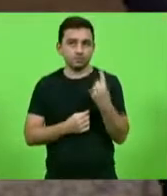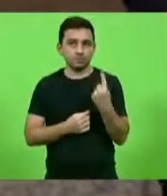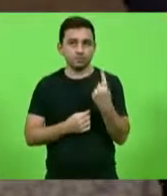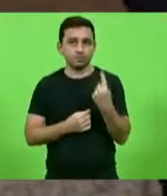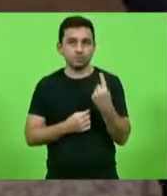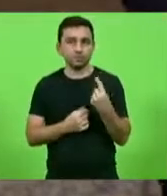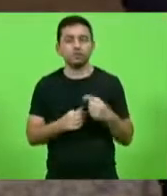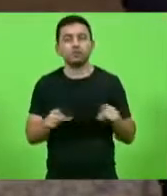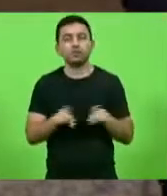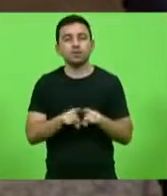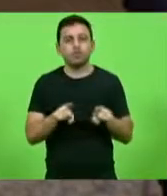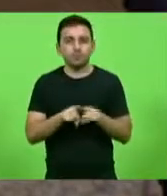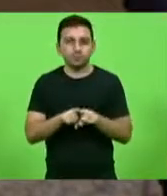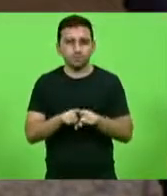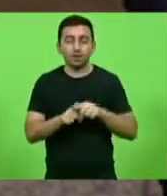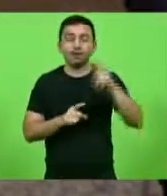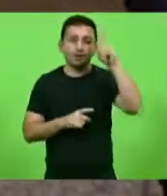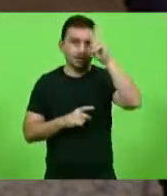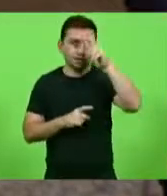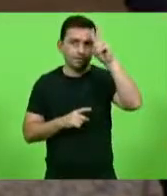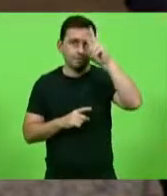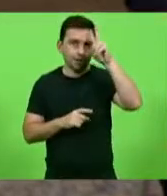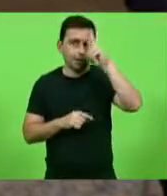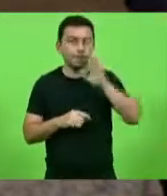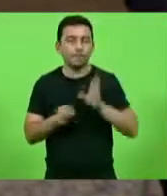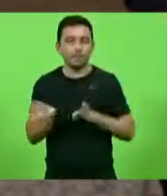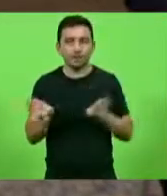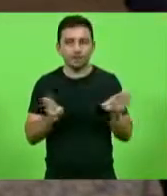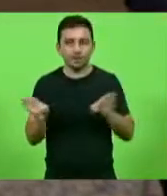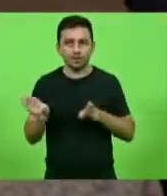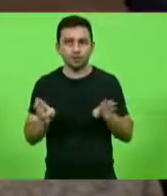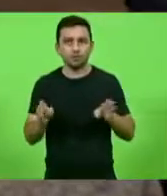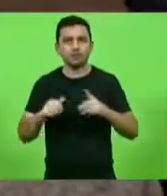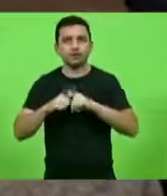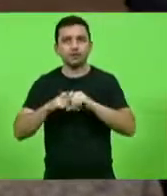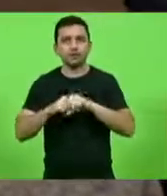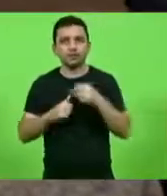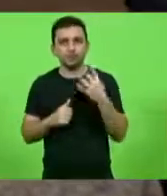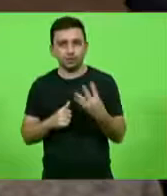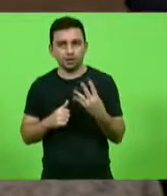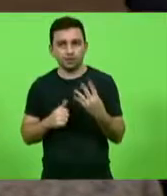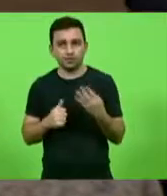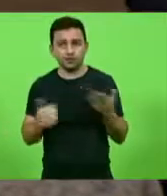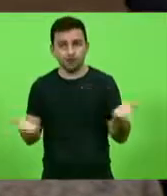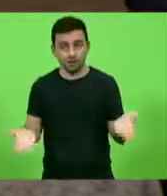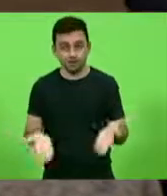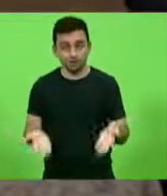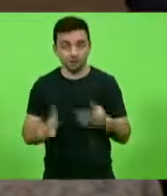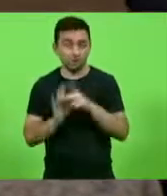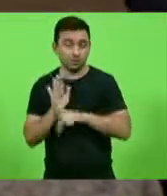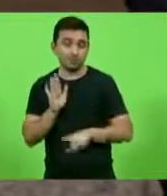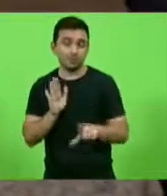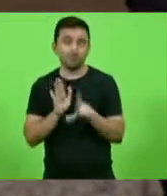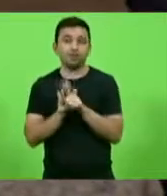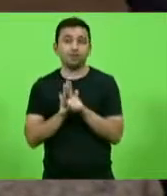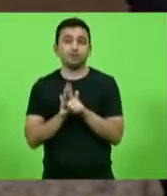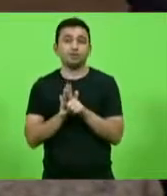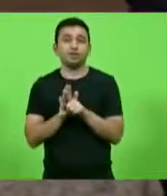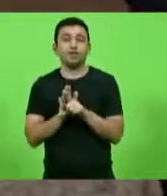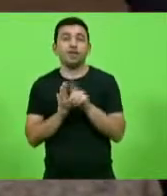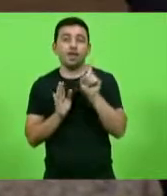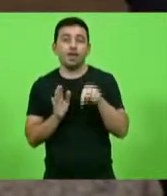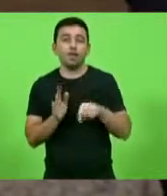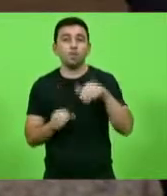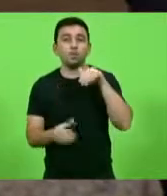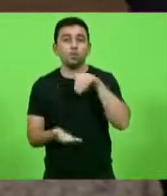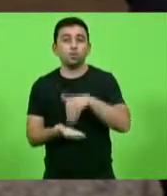Além disso, cabe lembrar que o período estabelecido no artigo 4 da proposta, esse projeto de lei que estamos votando, é a última